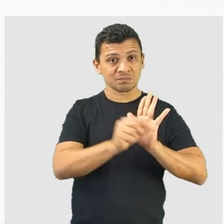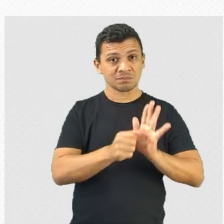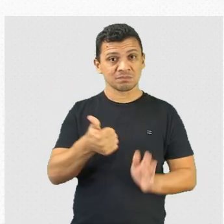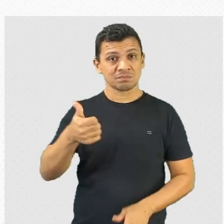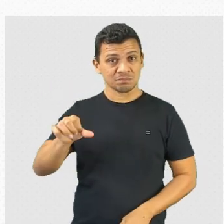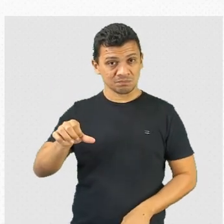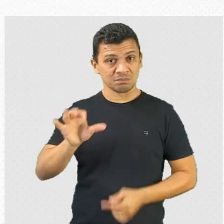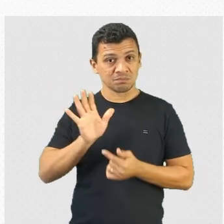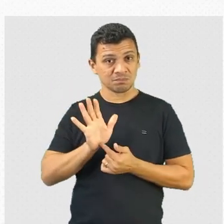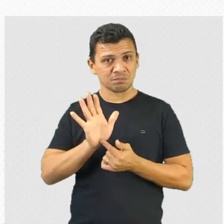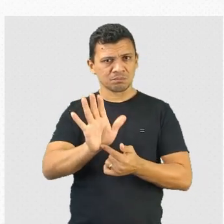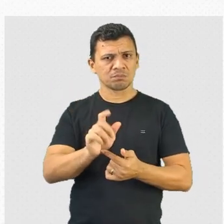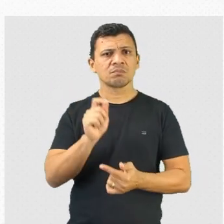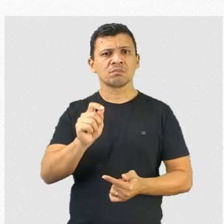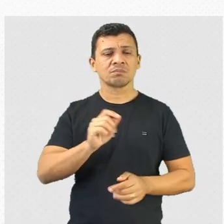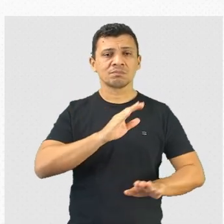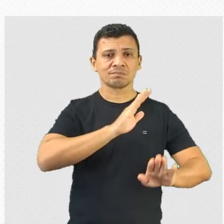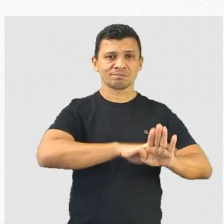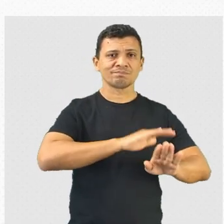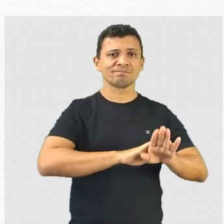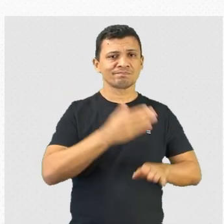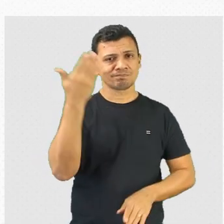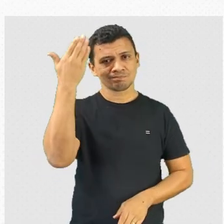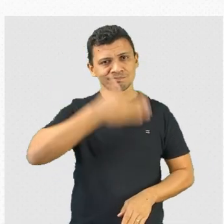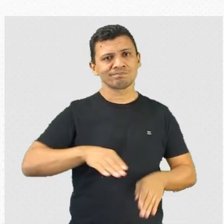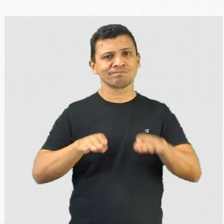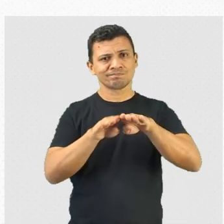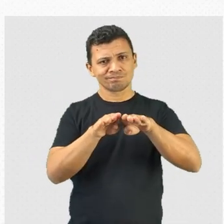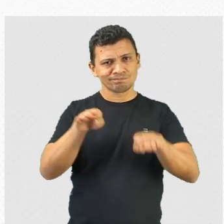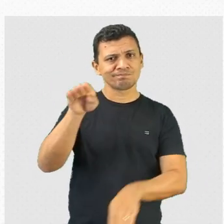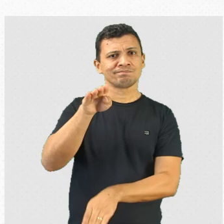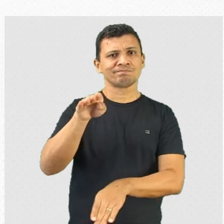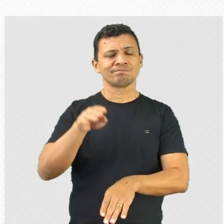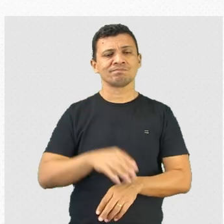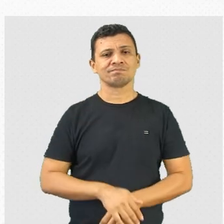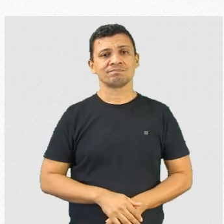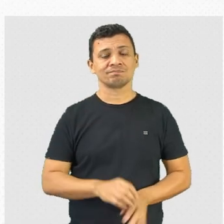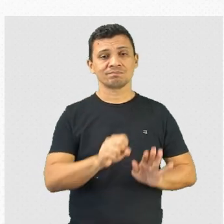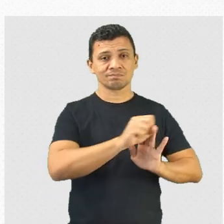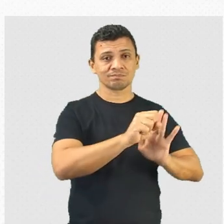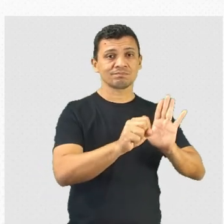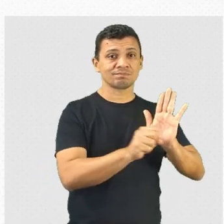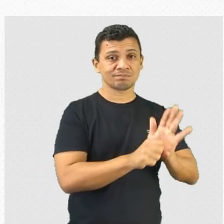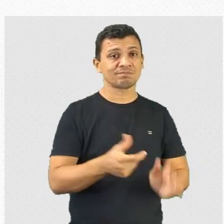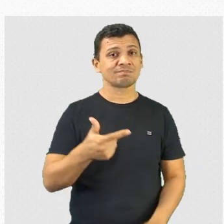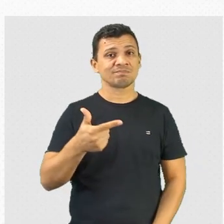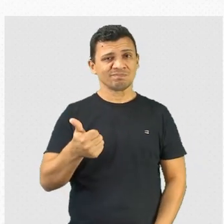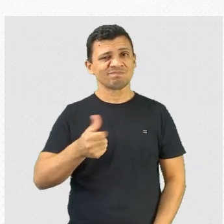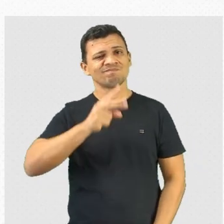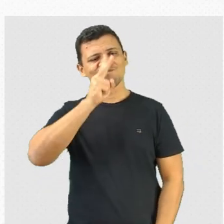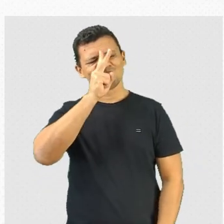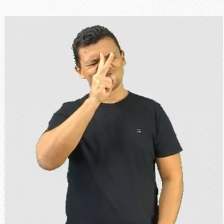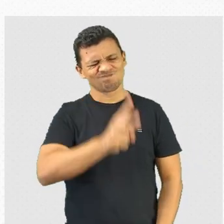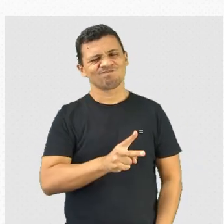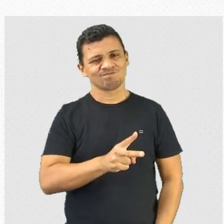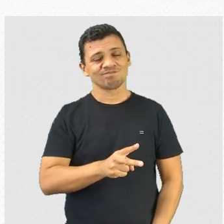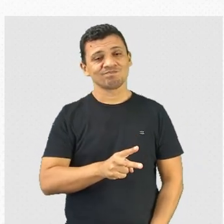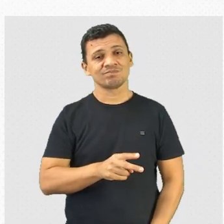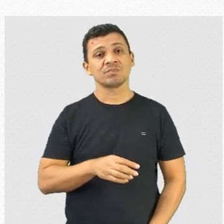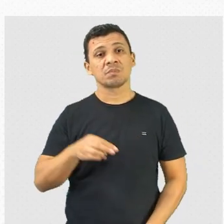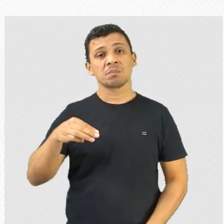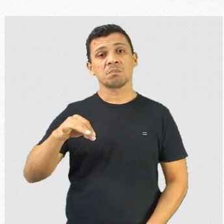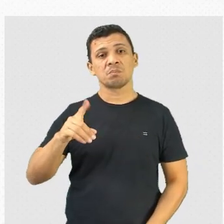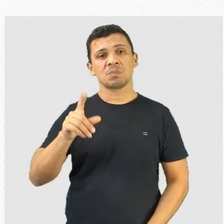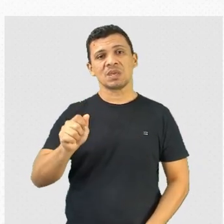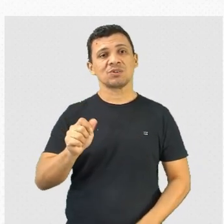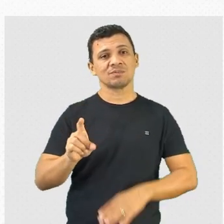que a ideologia legitima desigualdades, como nós sabemos, né? E no século XXI, isso se intensifica na mídia digital. O que antes